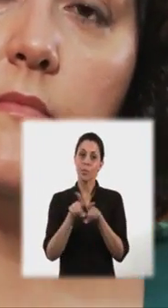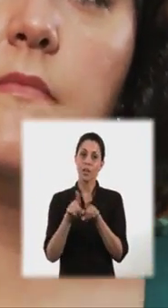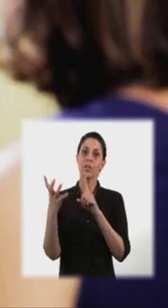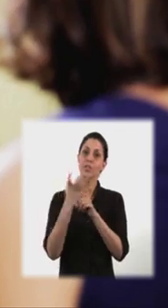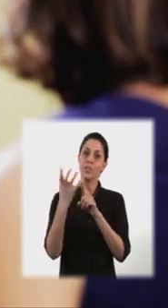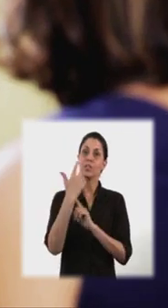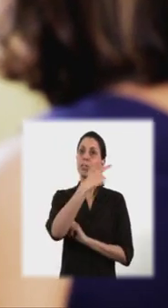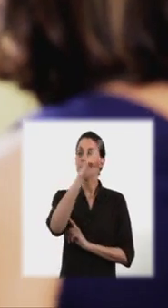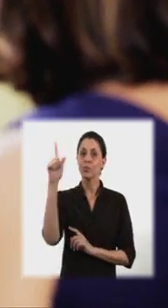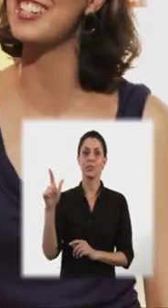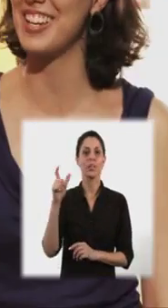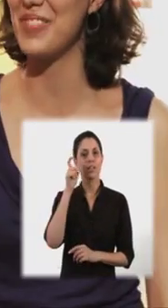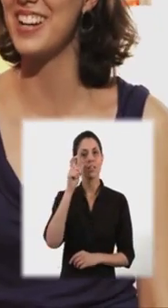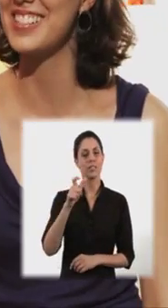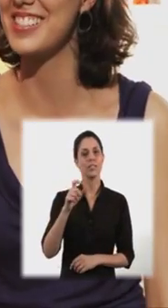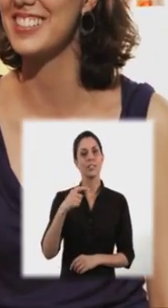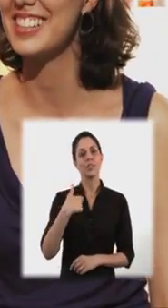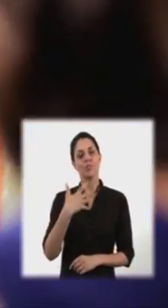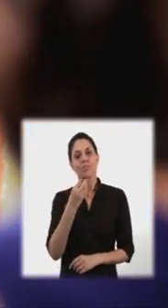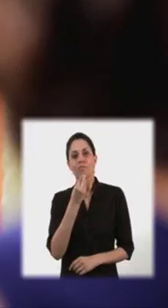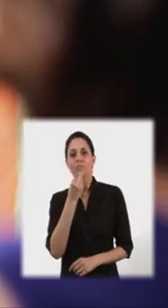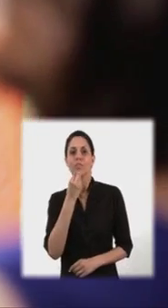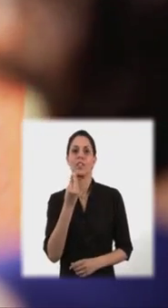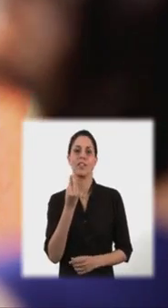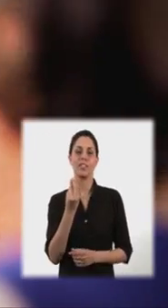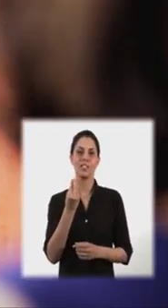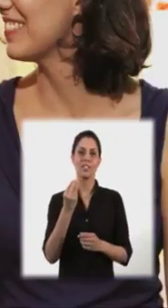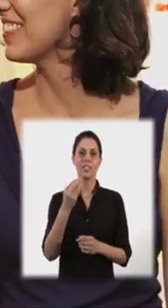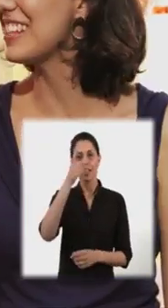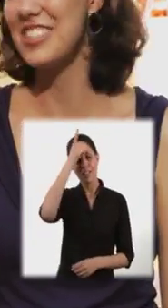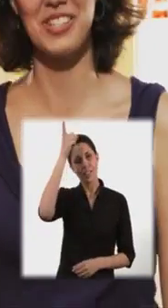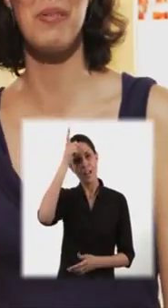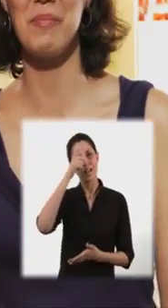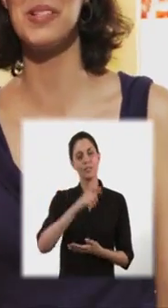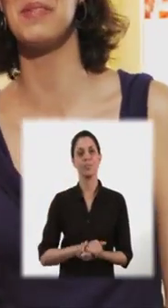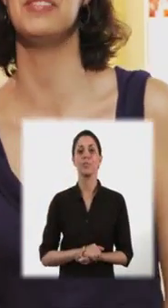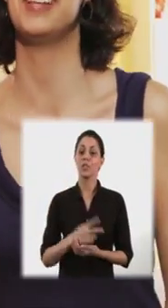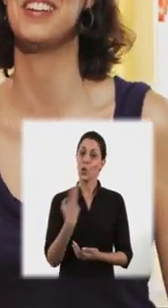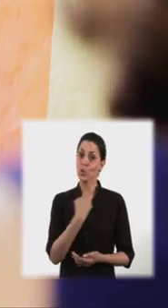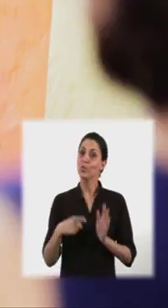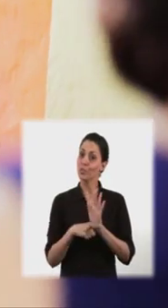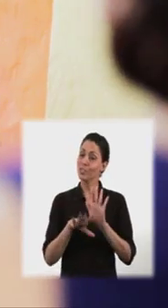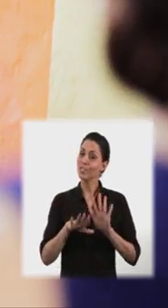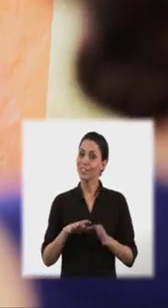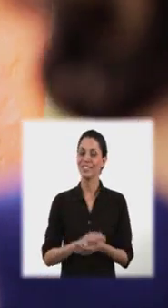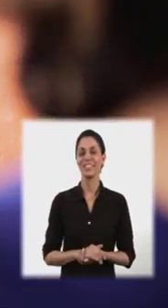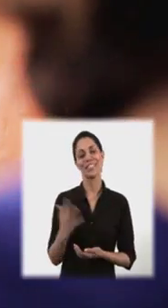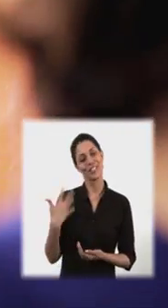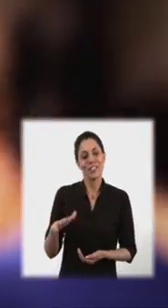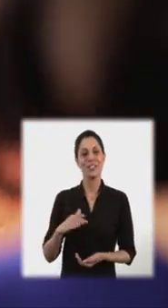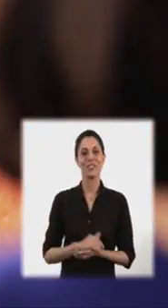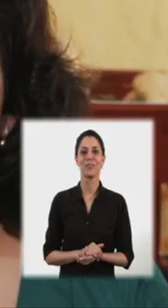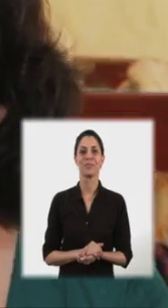realizar essa ideia, sabe? Mas a gente tá aqui pra isso. Então vamos embora. Vamos embora? Então vamos. Então a gente tem uma proposta pra você. Vamos ver se você topa. Diga